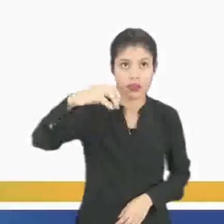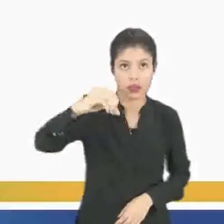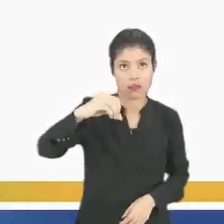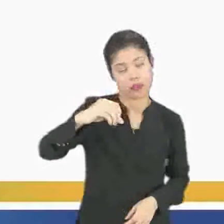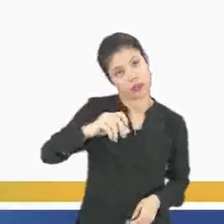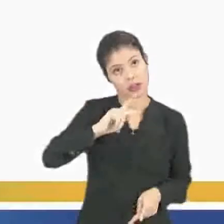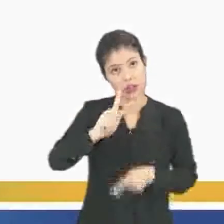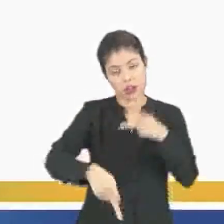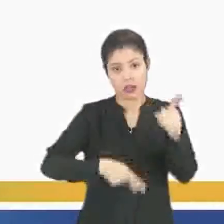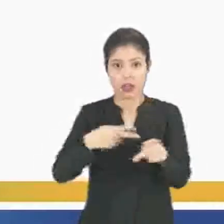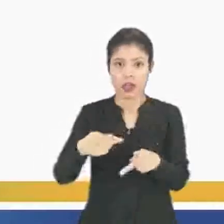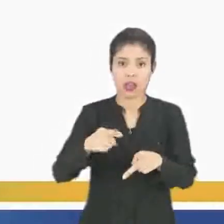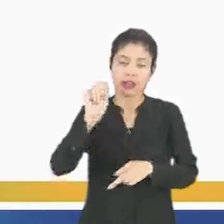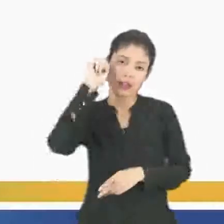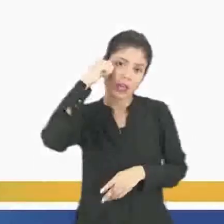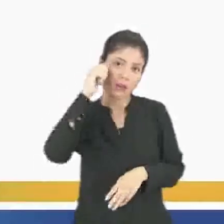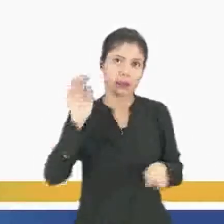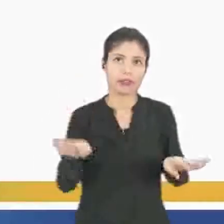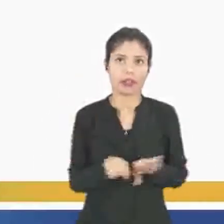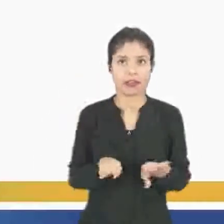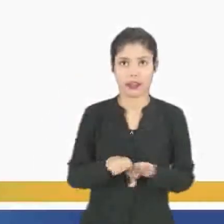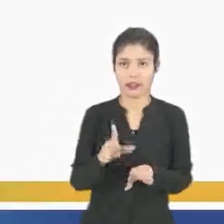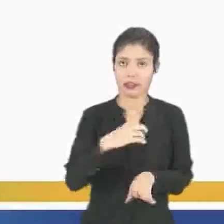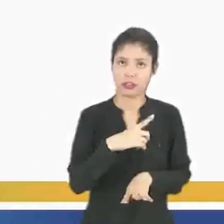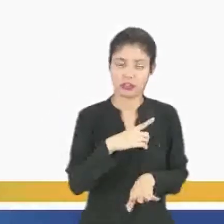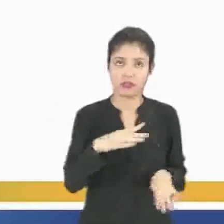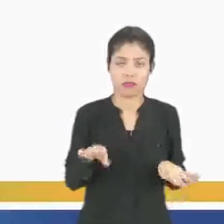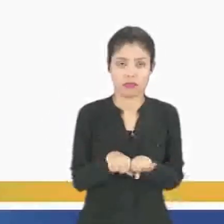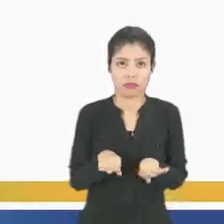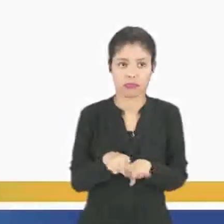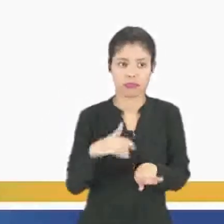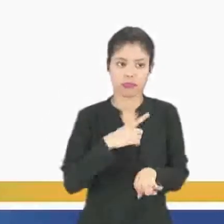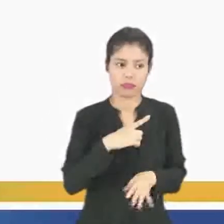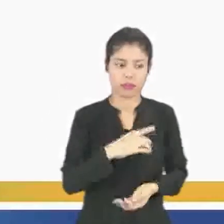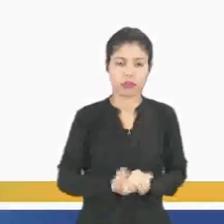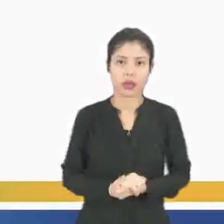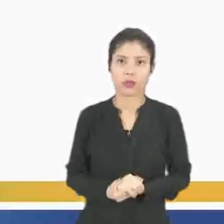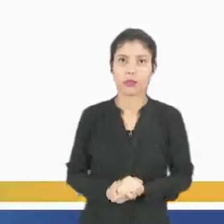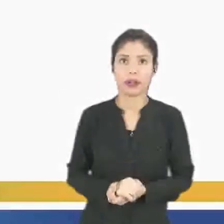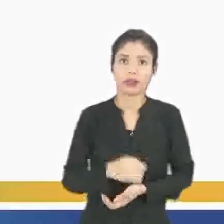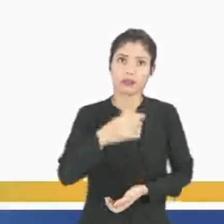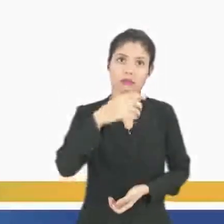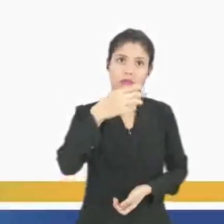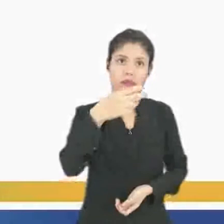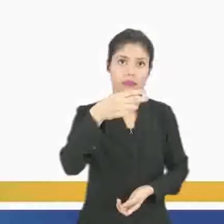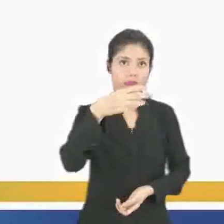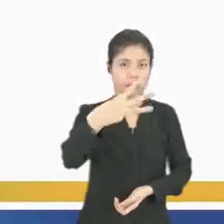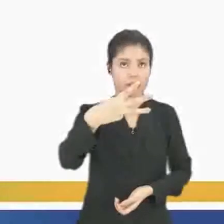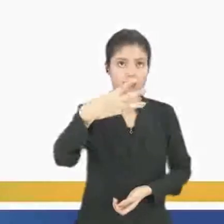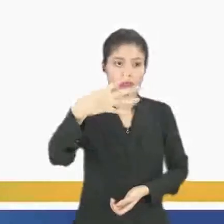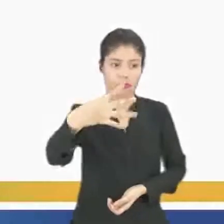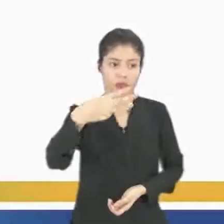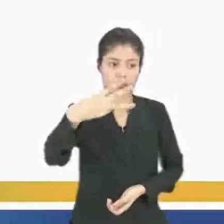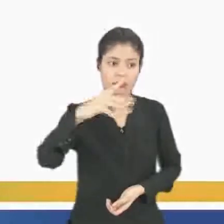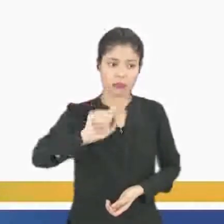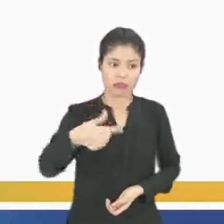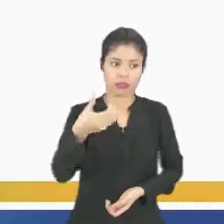preta 54,9%. A desocupada 34,6%, diferente